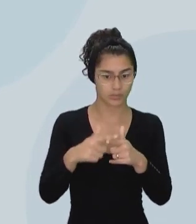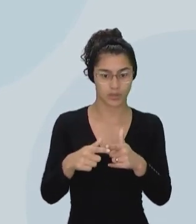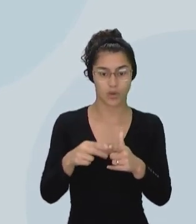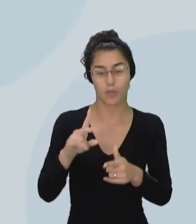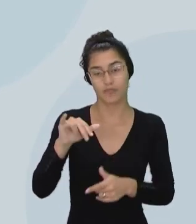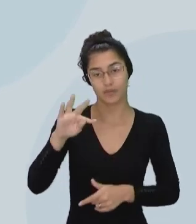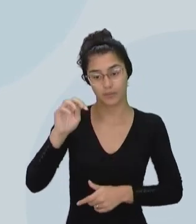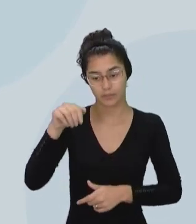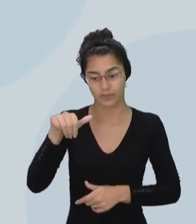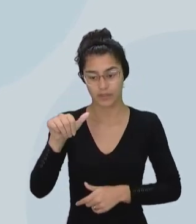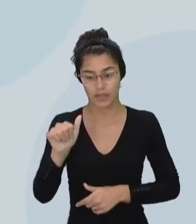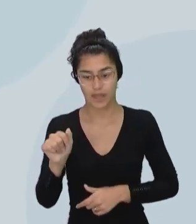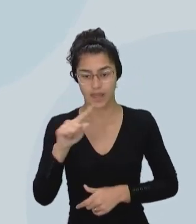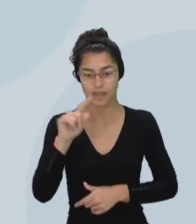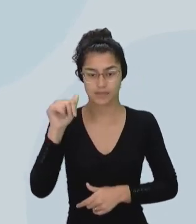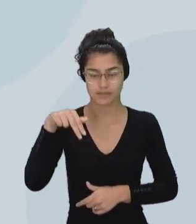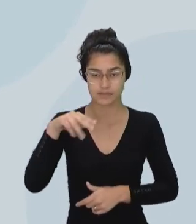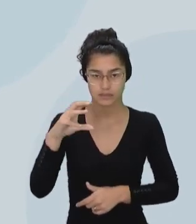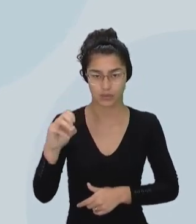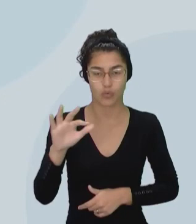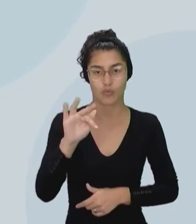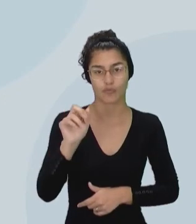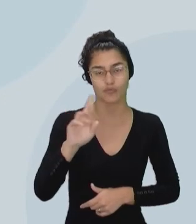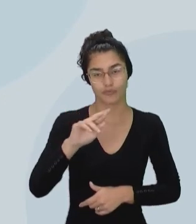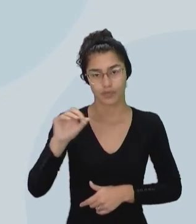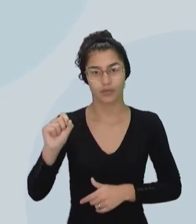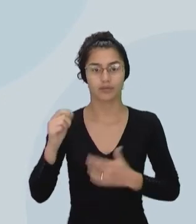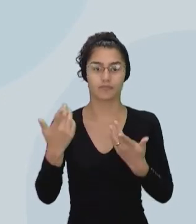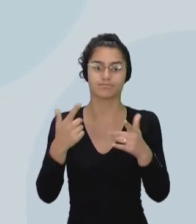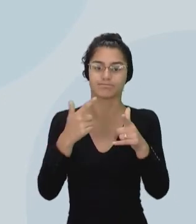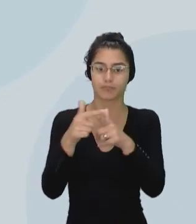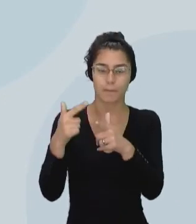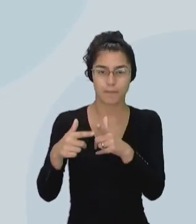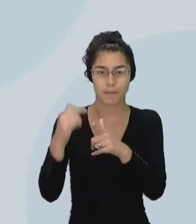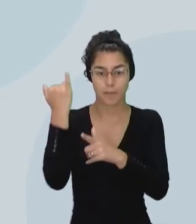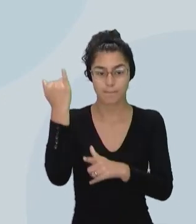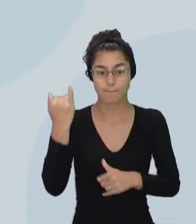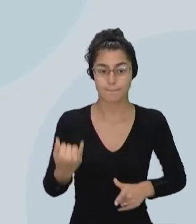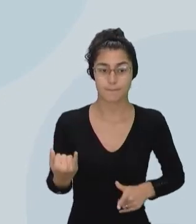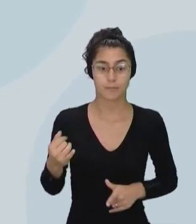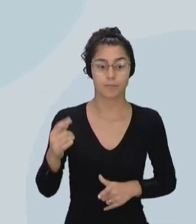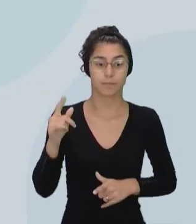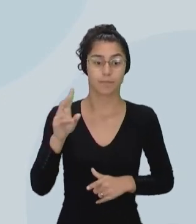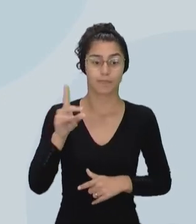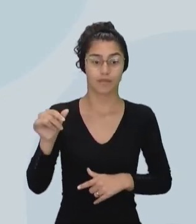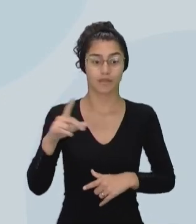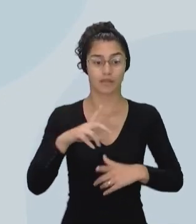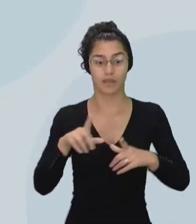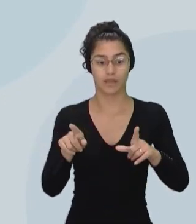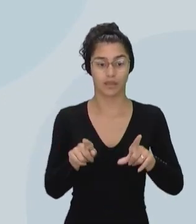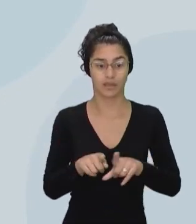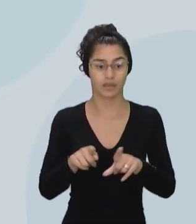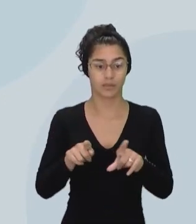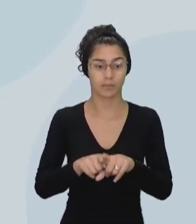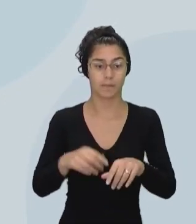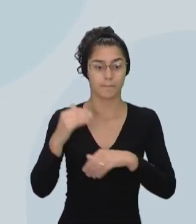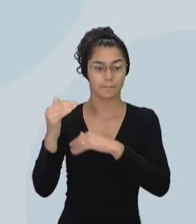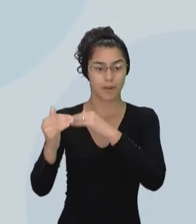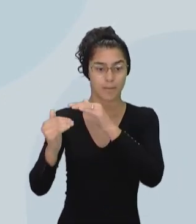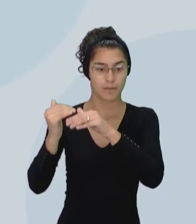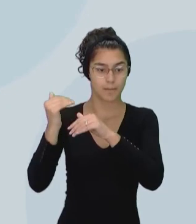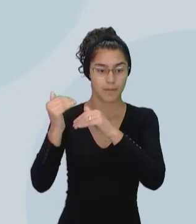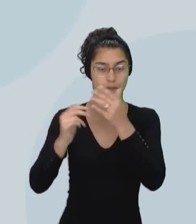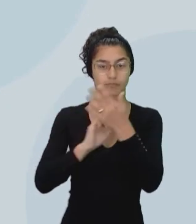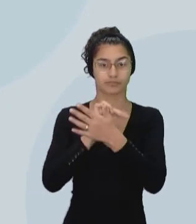como vitamina A, zinco, ferro. Então, o quadro de desnutrição, né, ele vai levando, vai acarretando